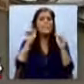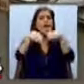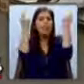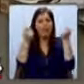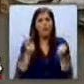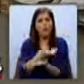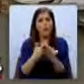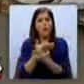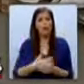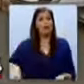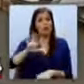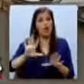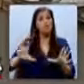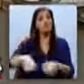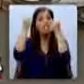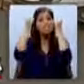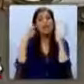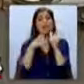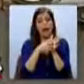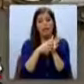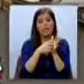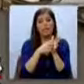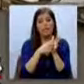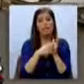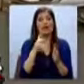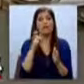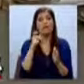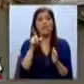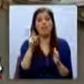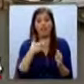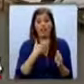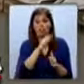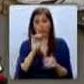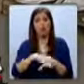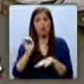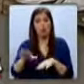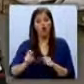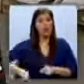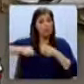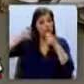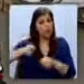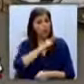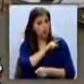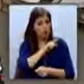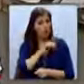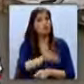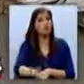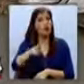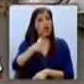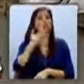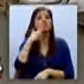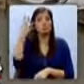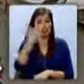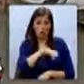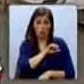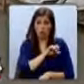conseguirem salvar a marca Cerâmica de Valadares, tudo se deve aos investidores privados nacionais e estrangeiros, no caso os espanhóis,